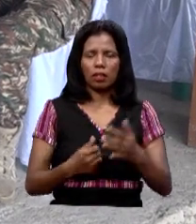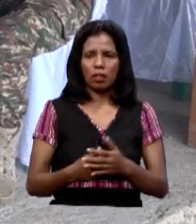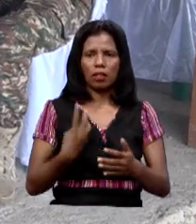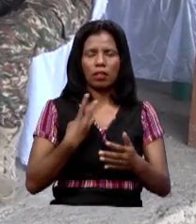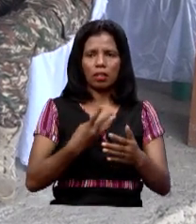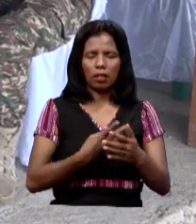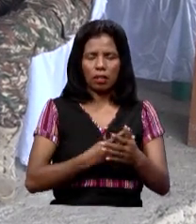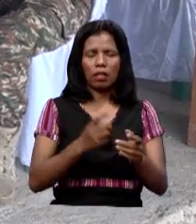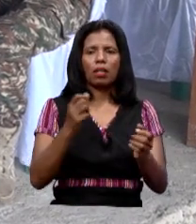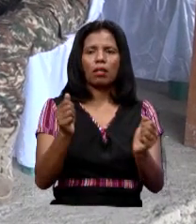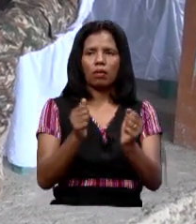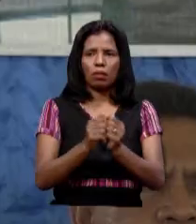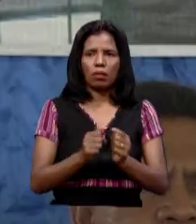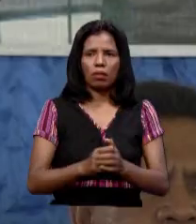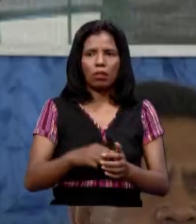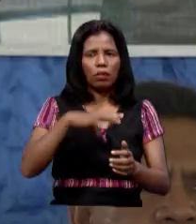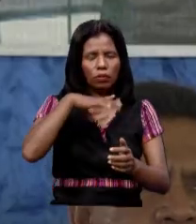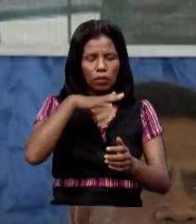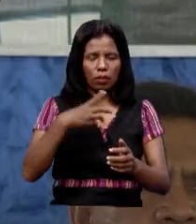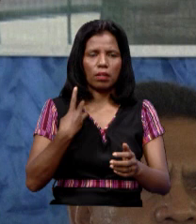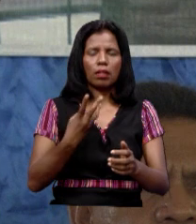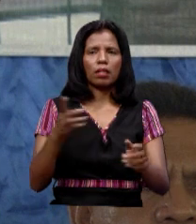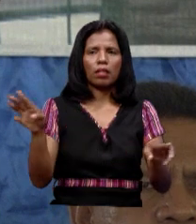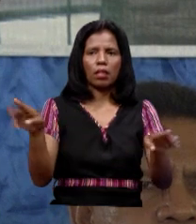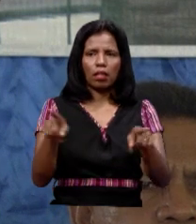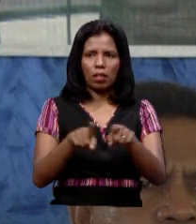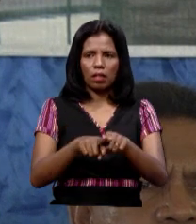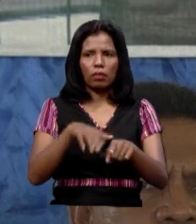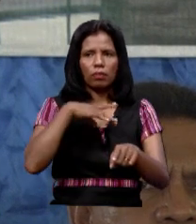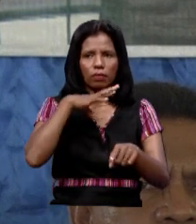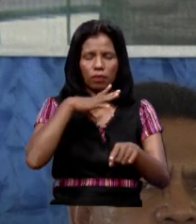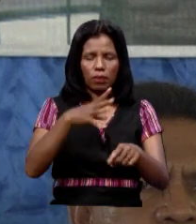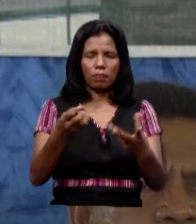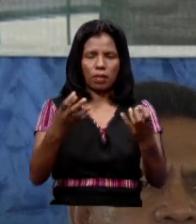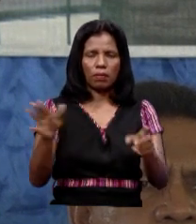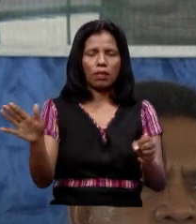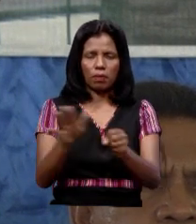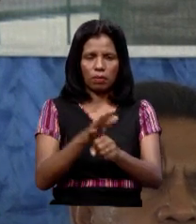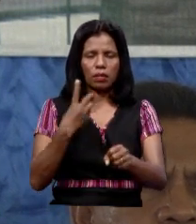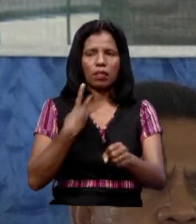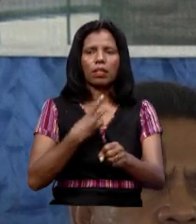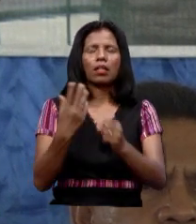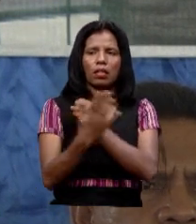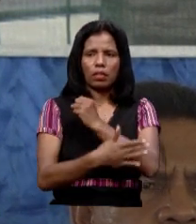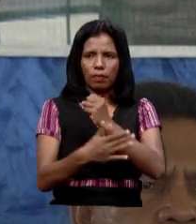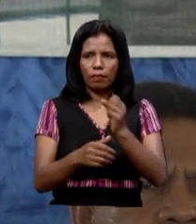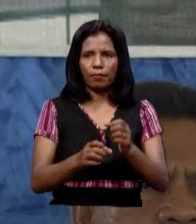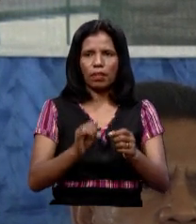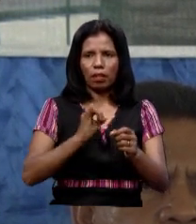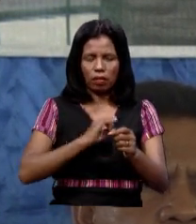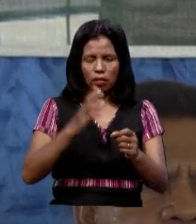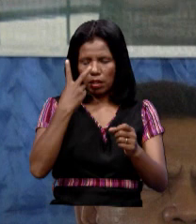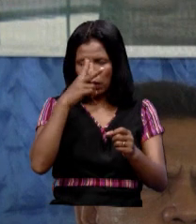por lixo. Sampa manacone também. Sampa plástico, sampa ruim. Dan é maluco ser a mão, ito tukang situação